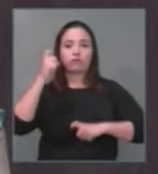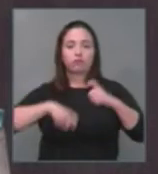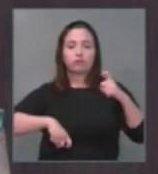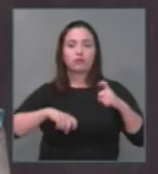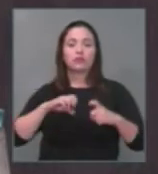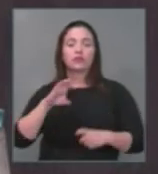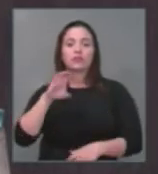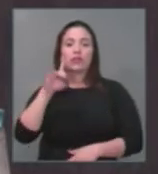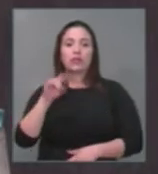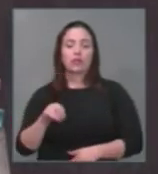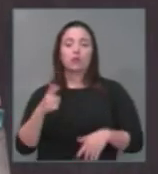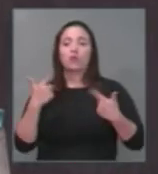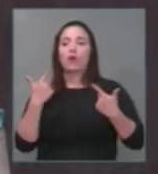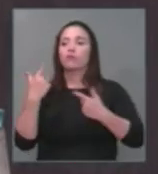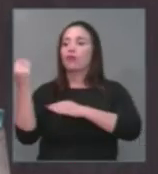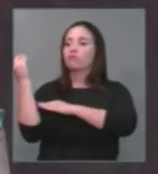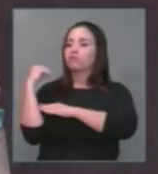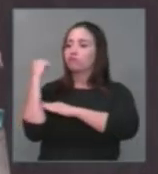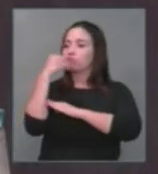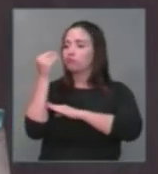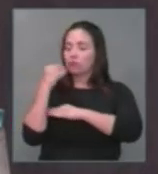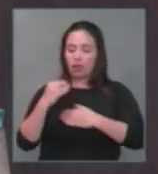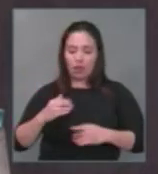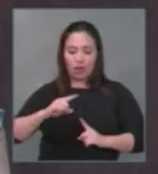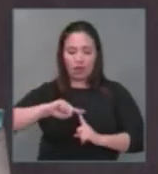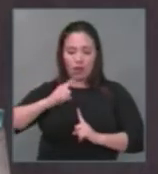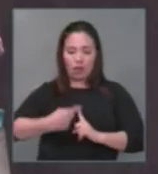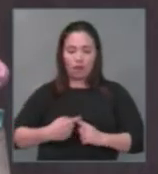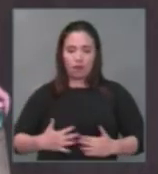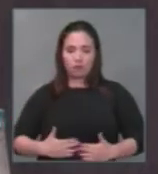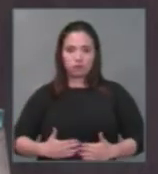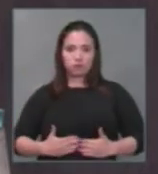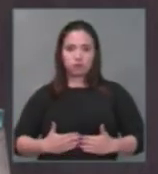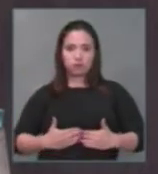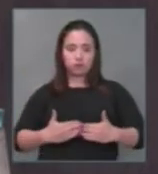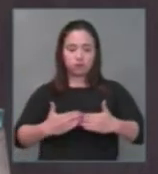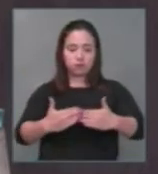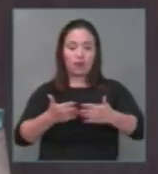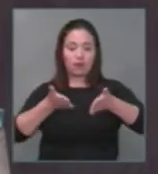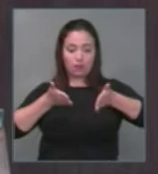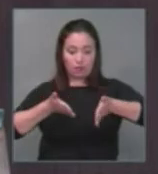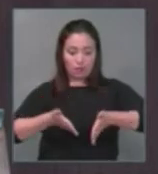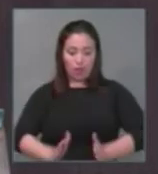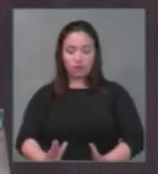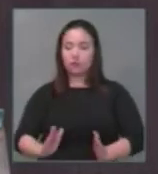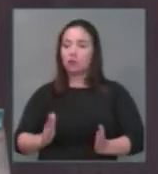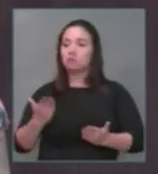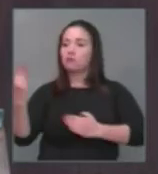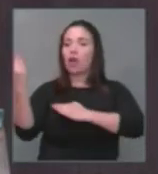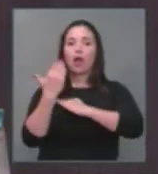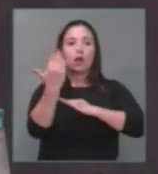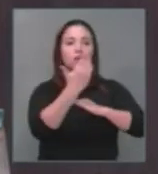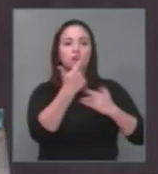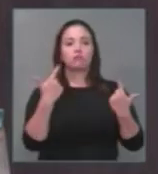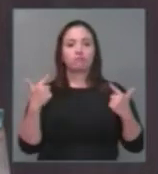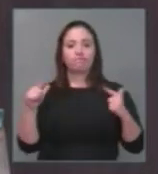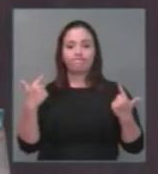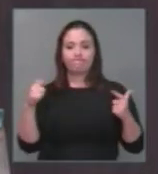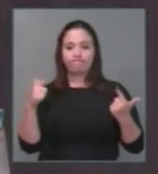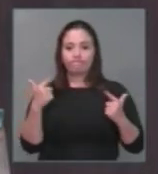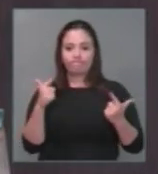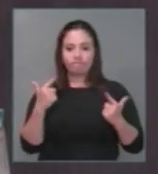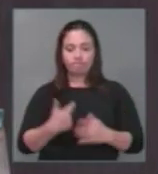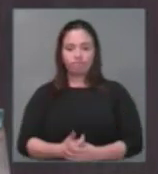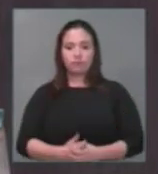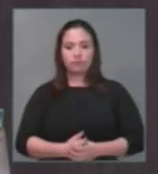apoio no seu período gestacional e logo na sequência, na primeira infância dos seus filhos. Portanto, eu queria